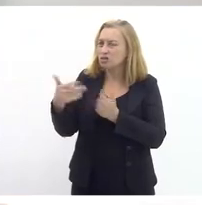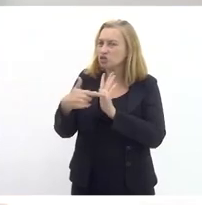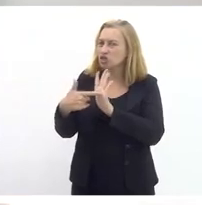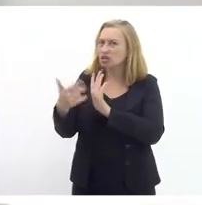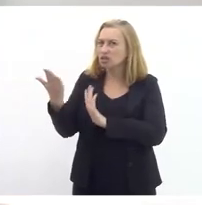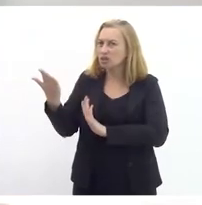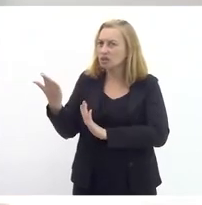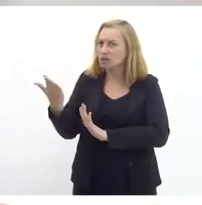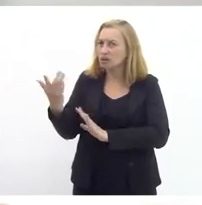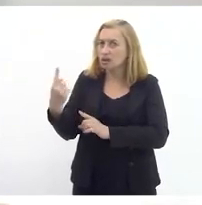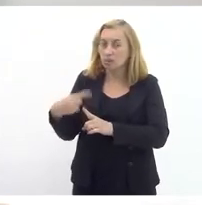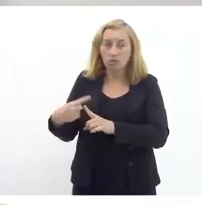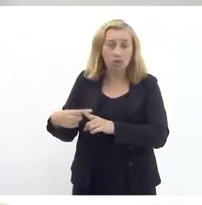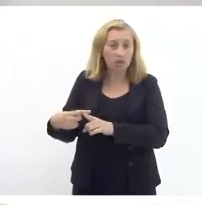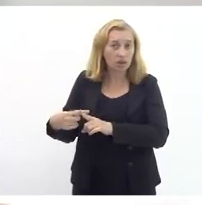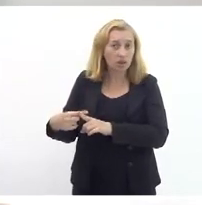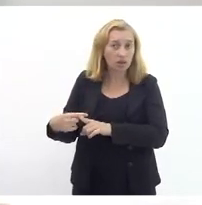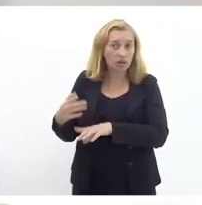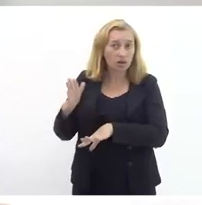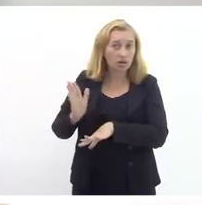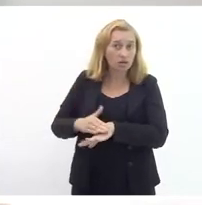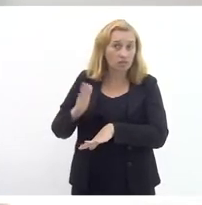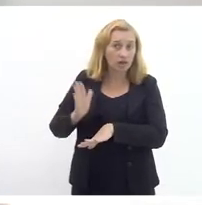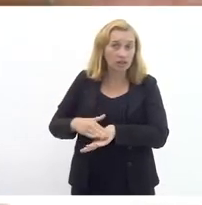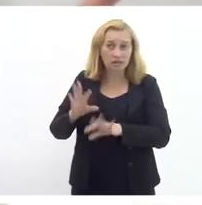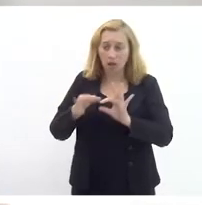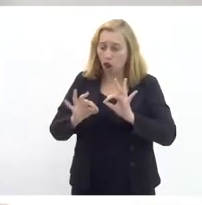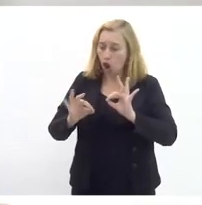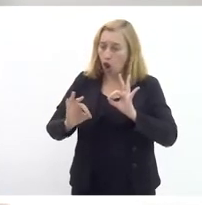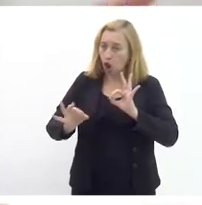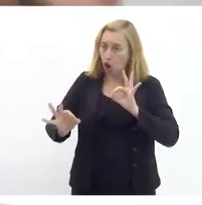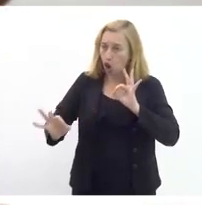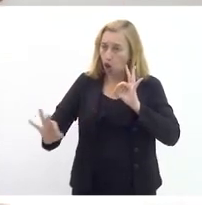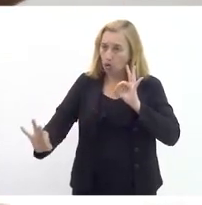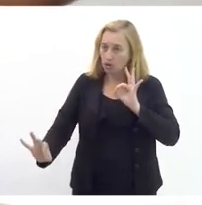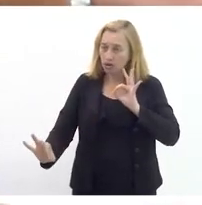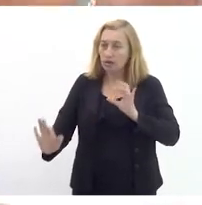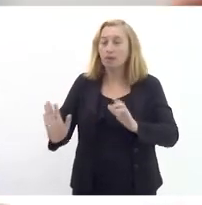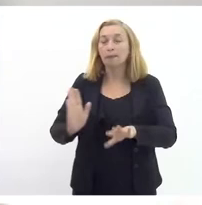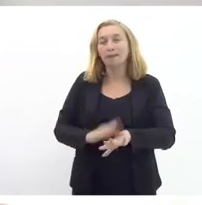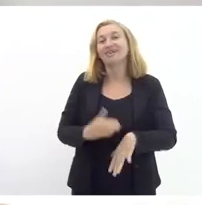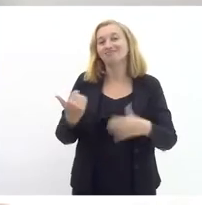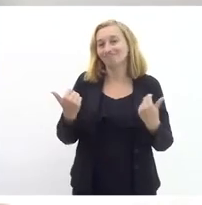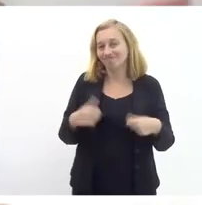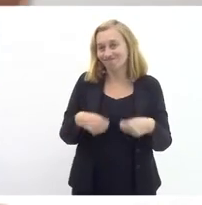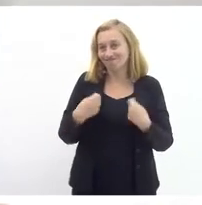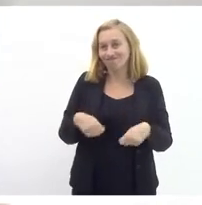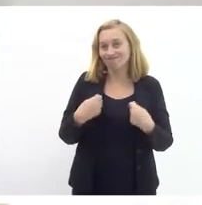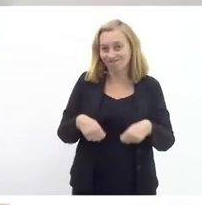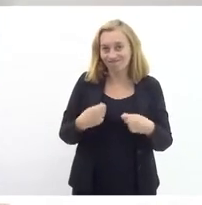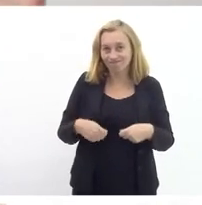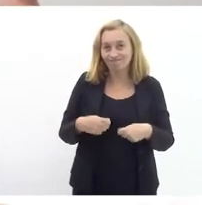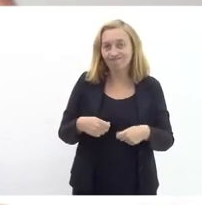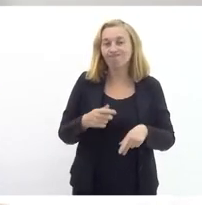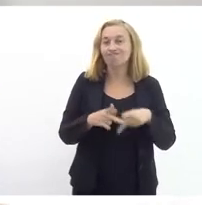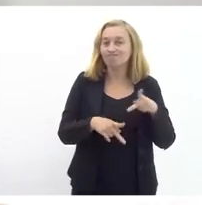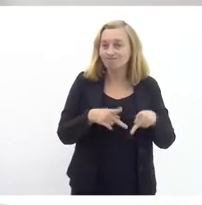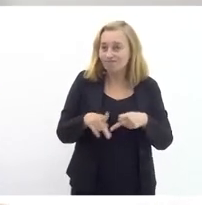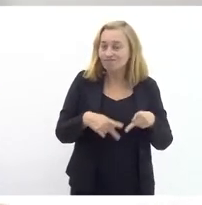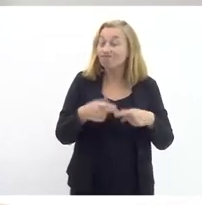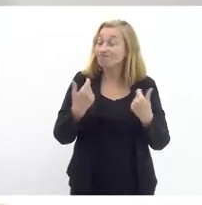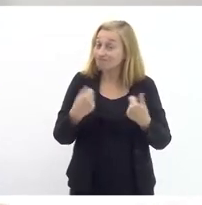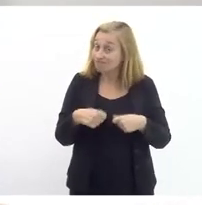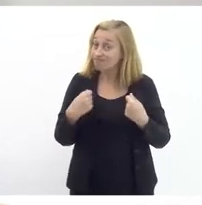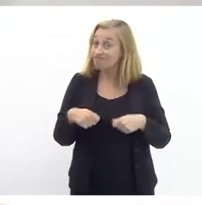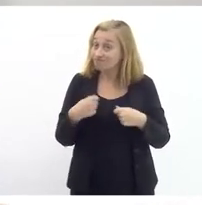trazidas aqui? Porque cada vez, quanto mais longe também, mais necessárias, mais a população